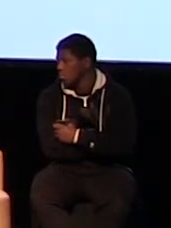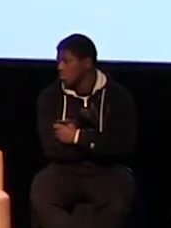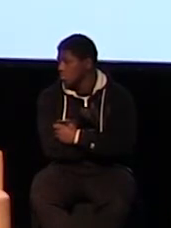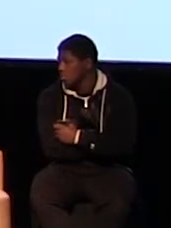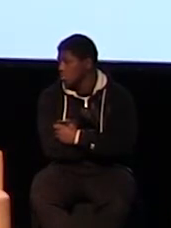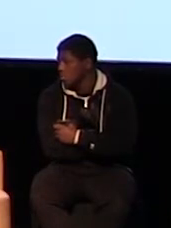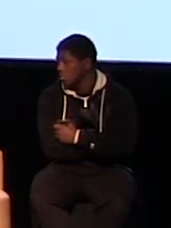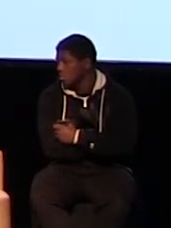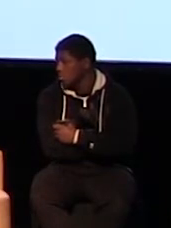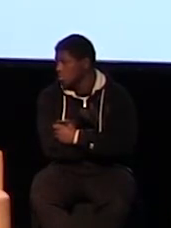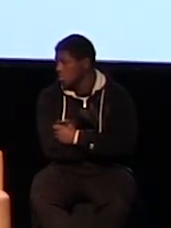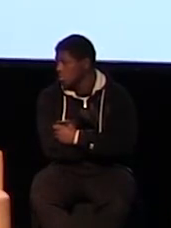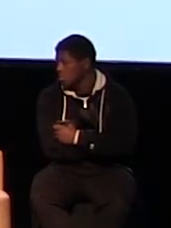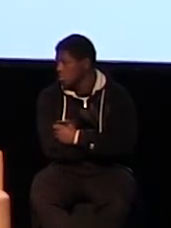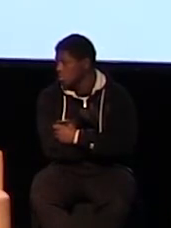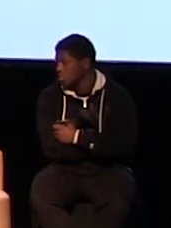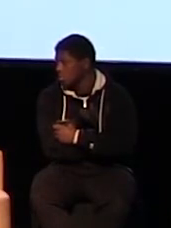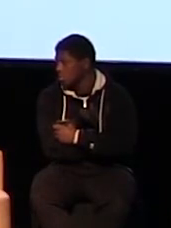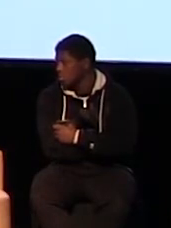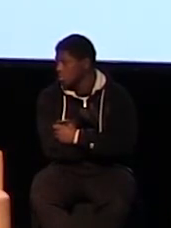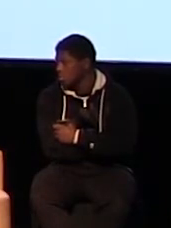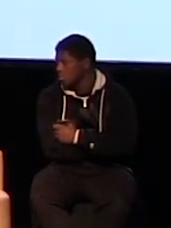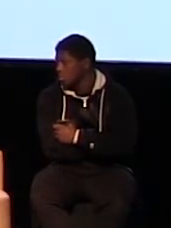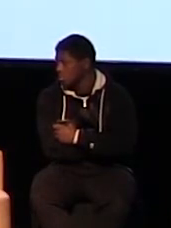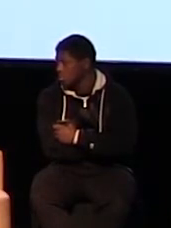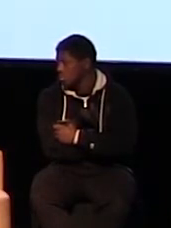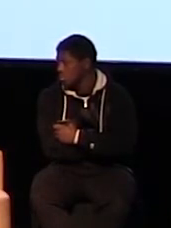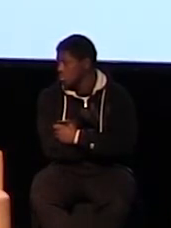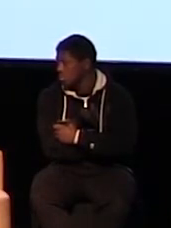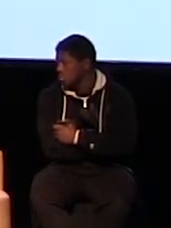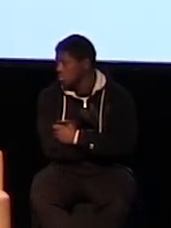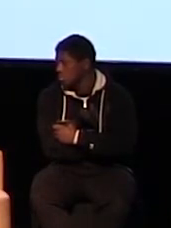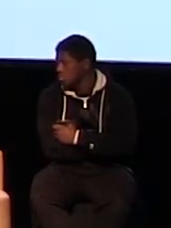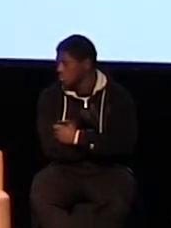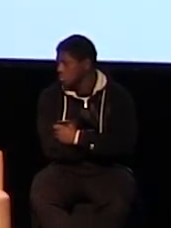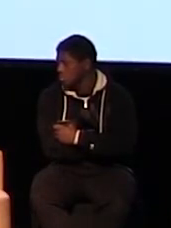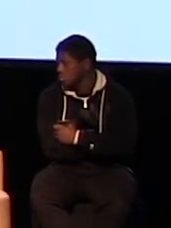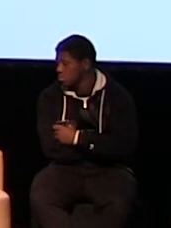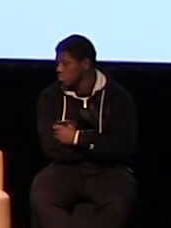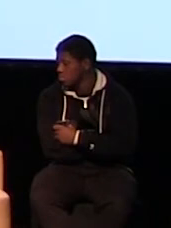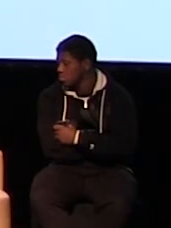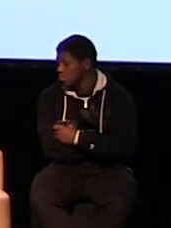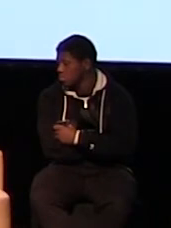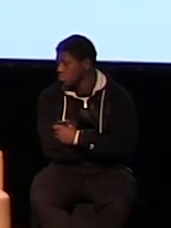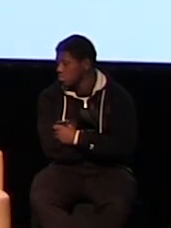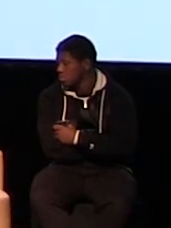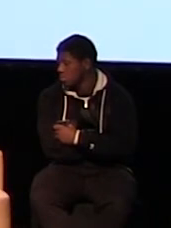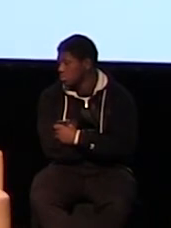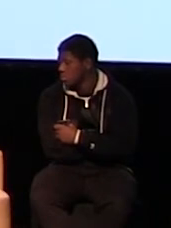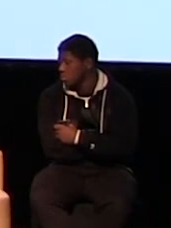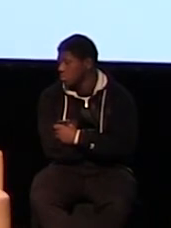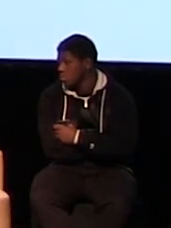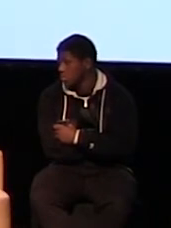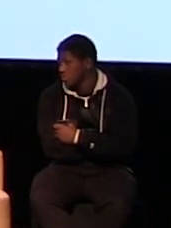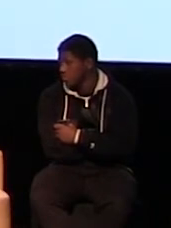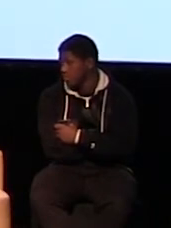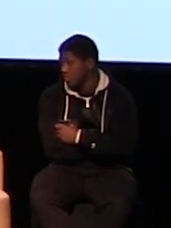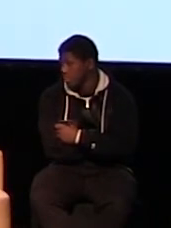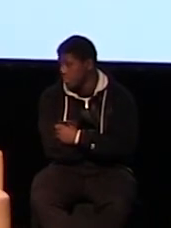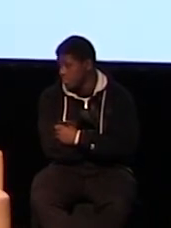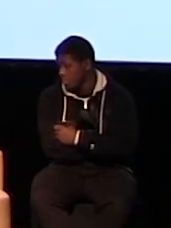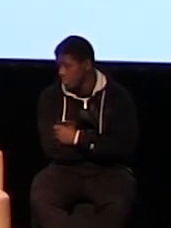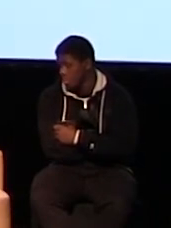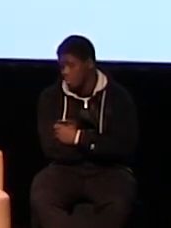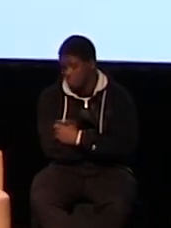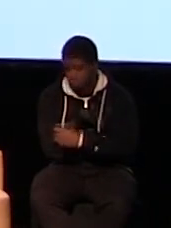do Instituto Vladimir Herzog, do qual eu participei como consultora desde o